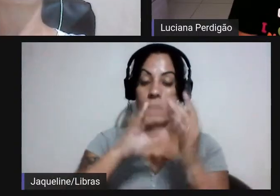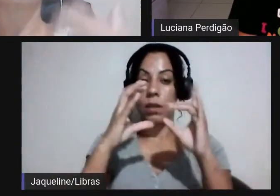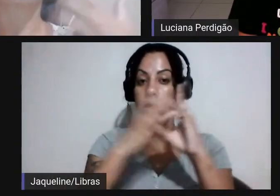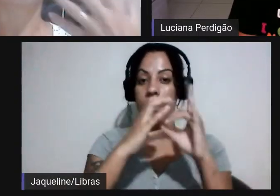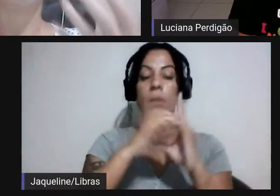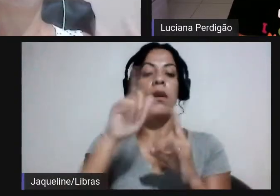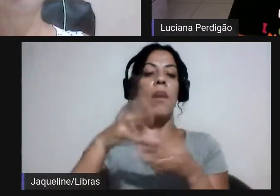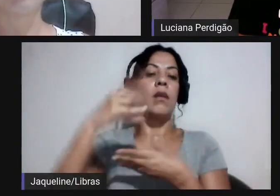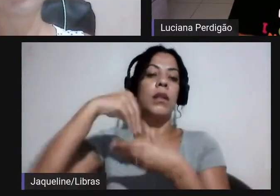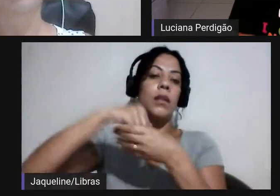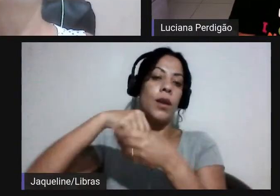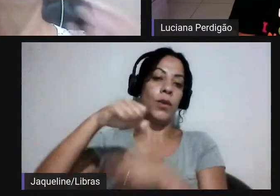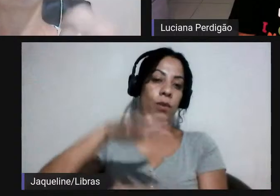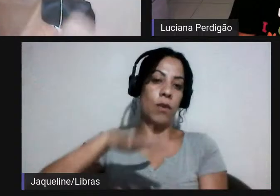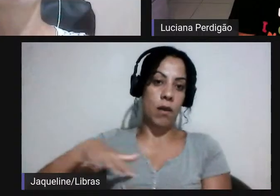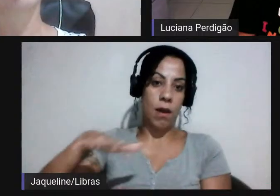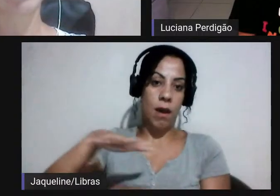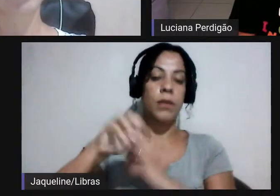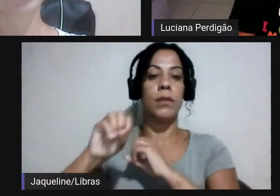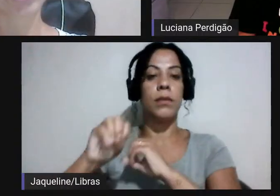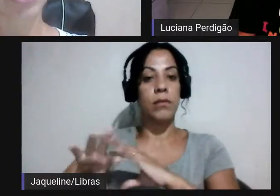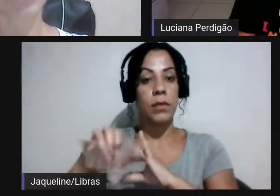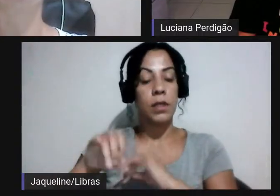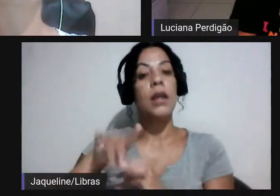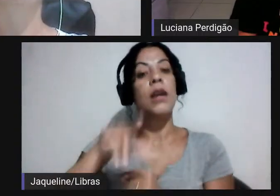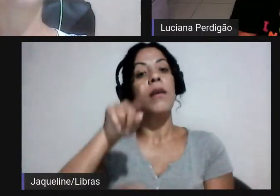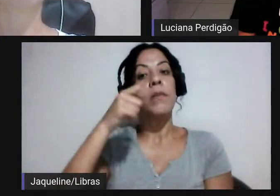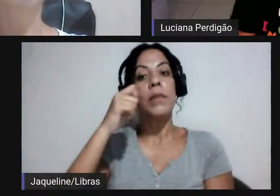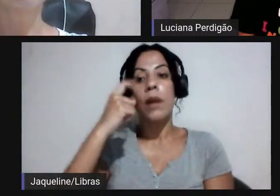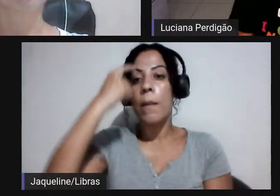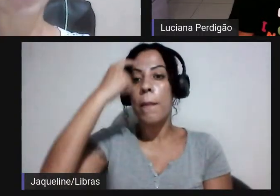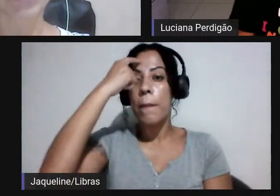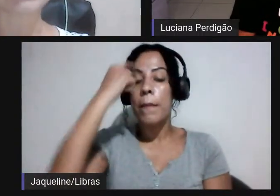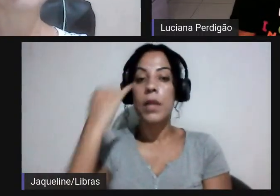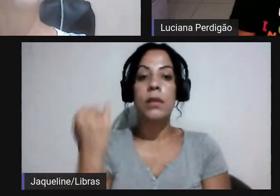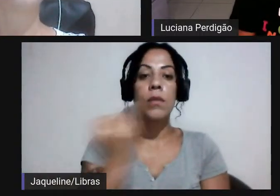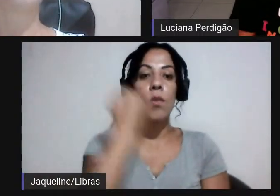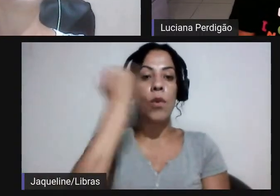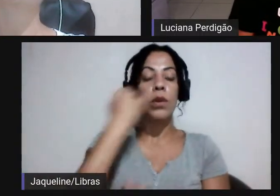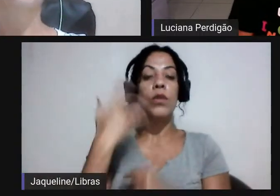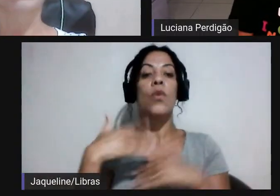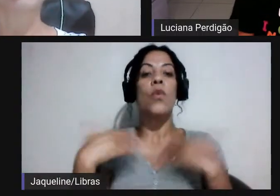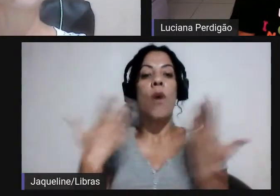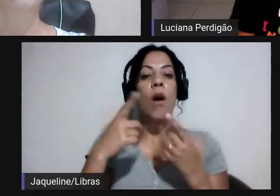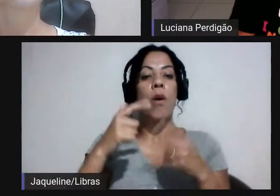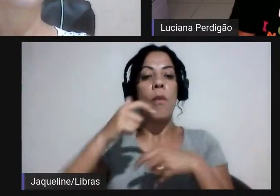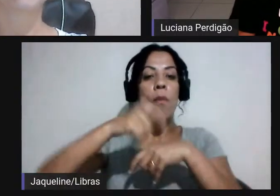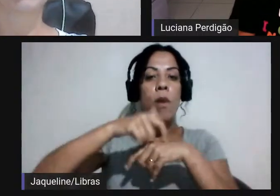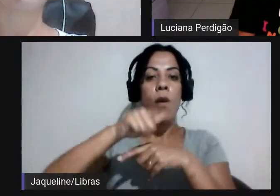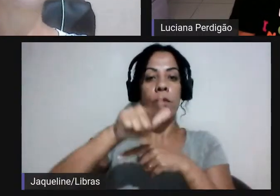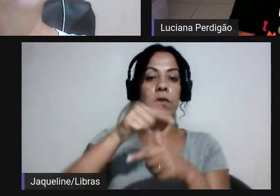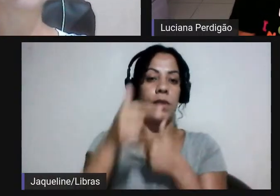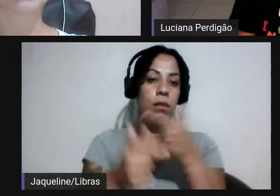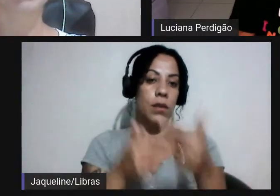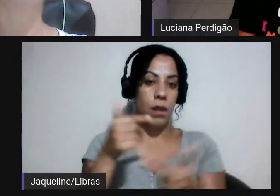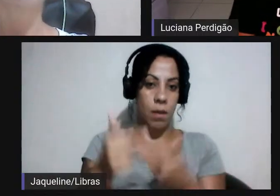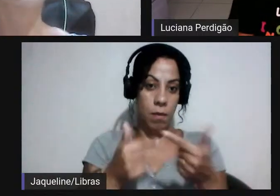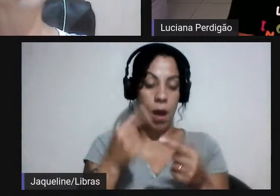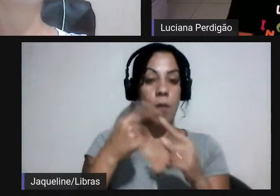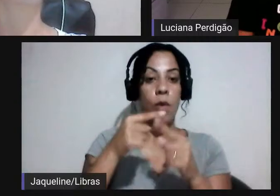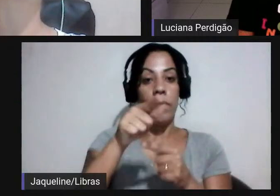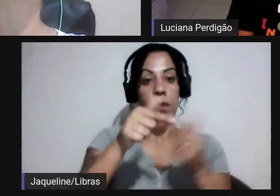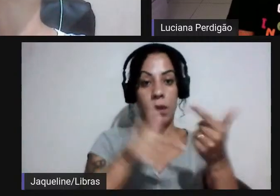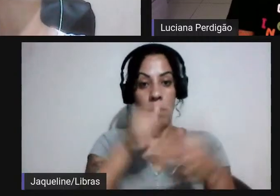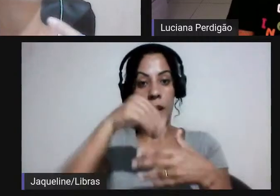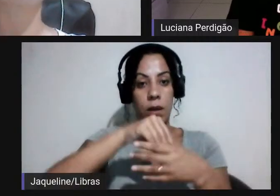consideração o campo no qual você está, né, vinculada, que é, no caso, né, o CCRG, o